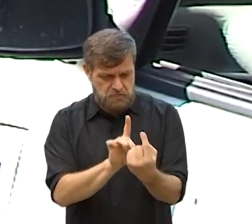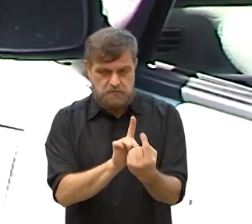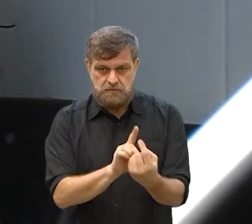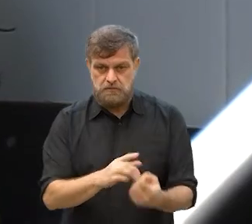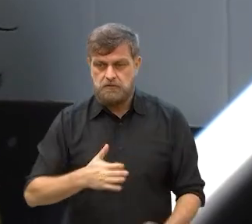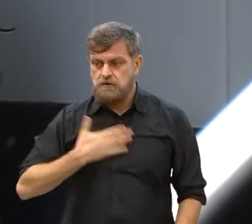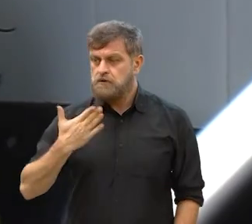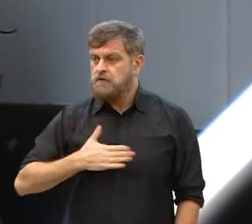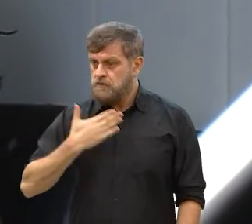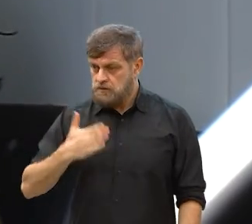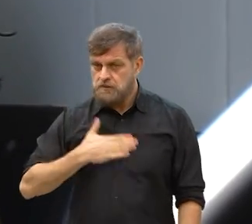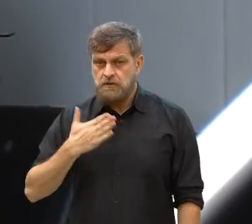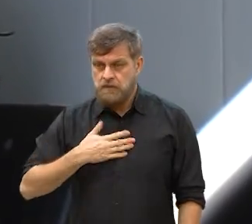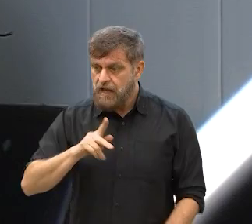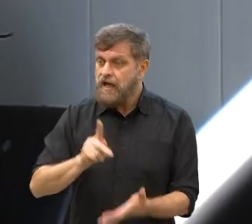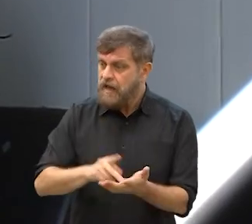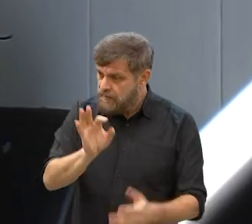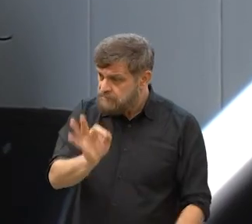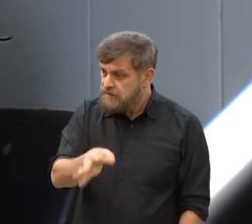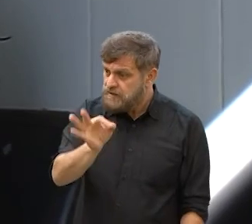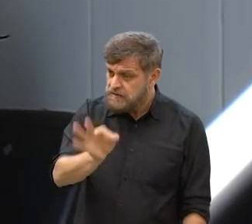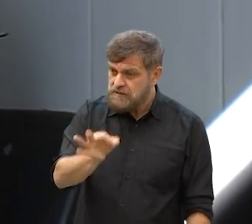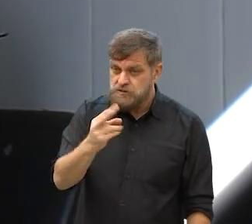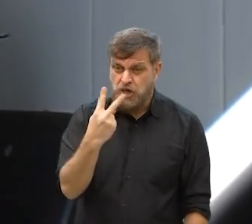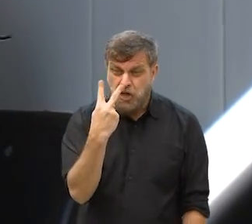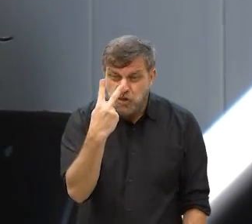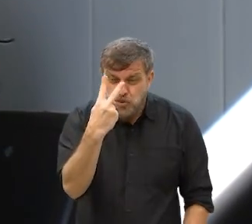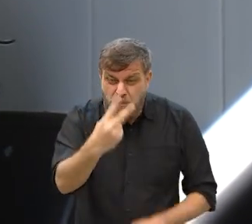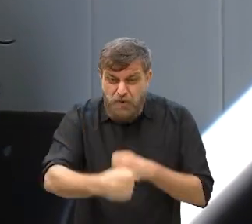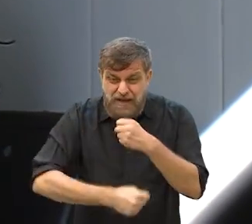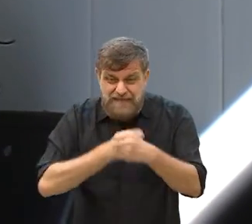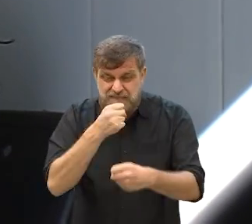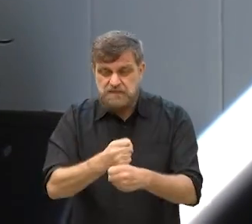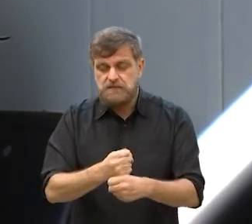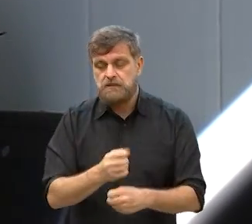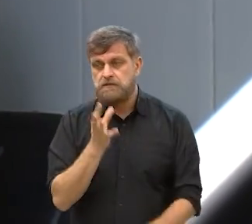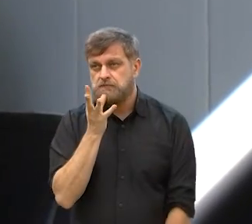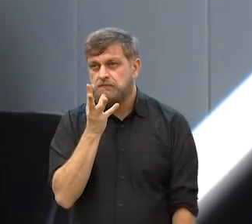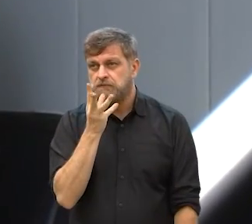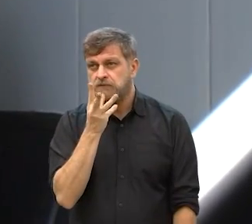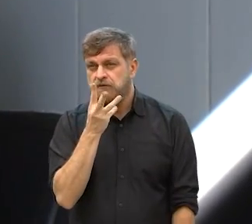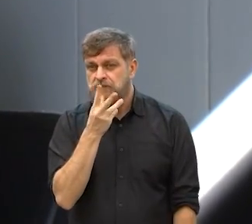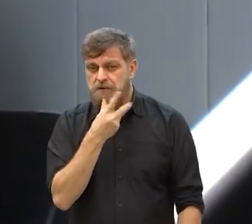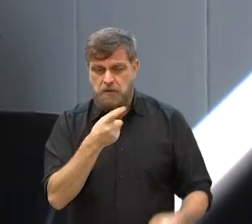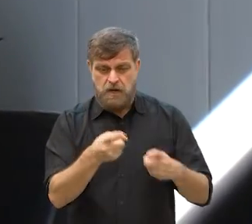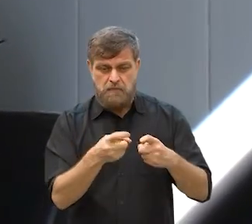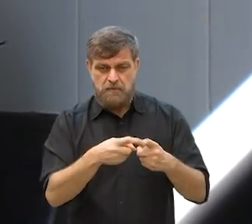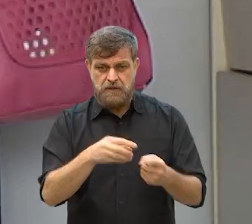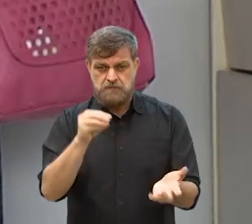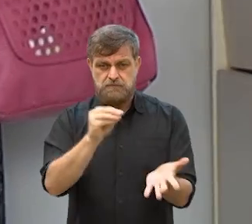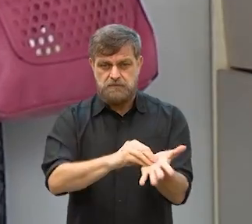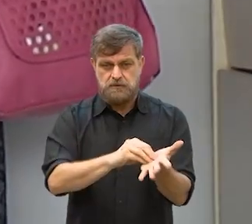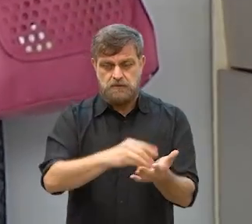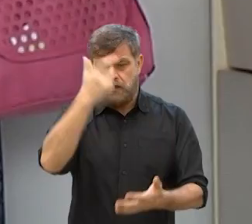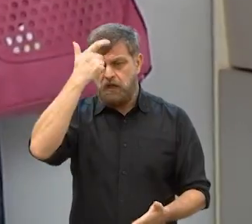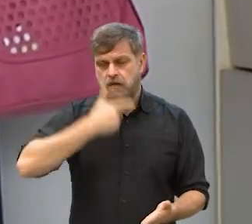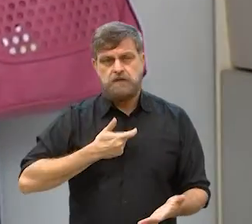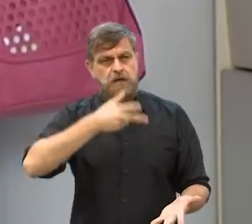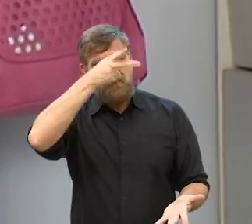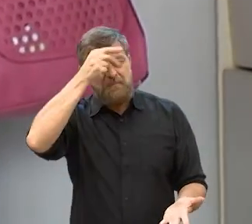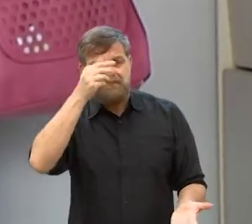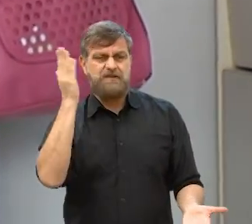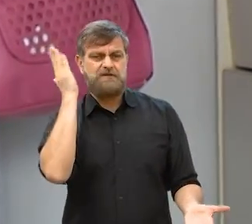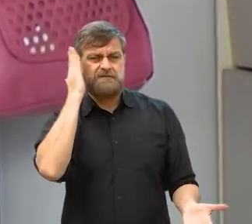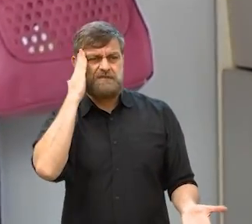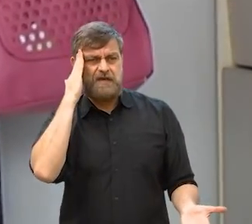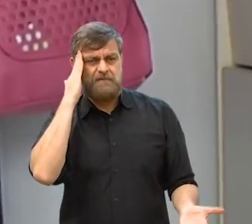nossa surpresa? Que é isso mesmo. Então nós apresentamos um requerimento. O prefeito sabe disso,